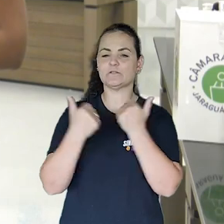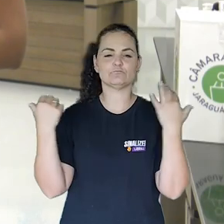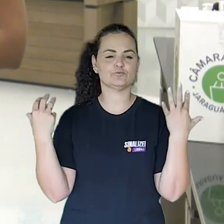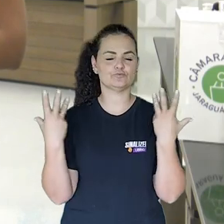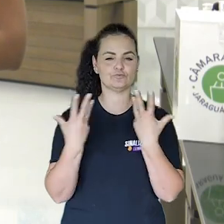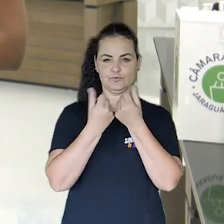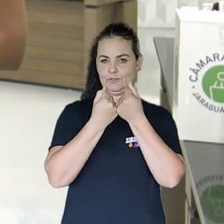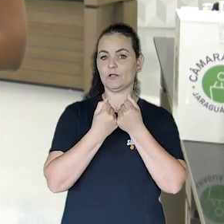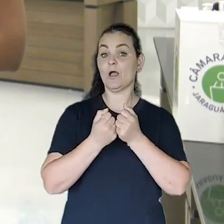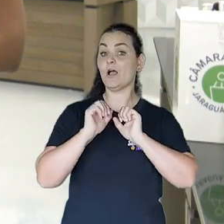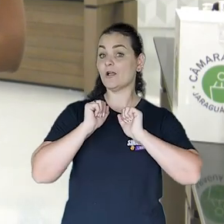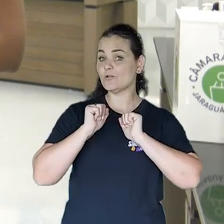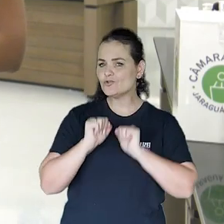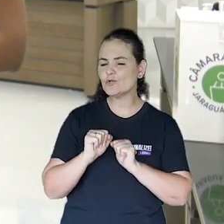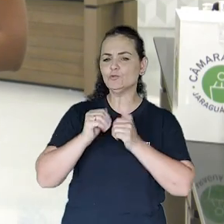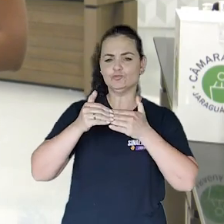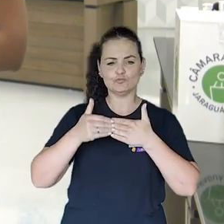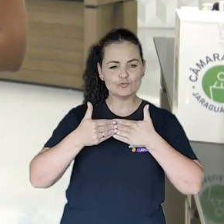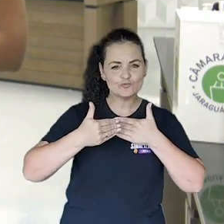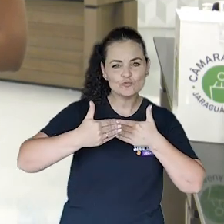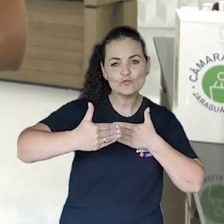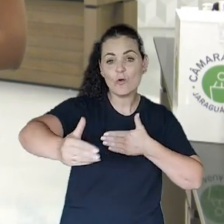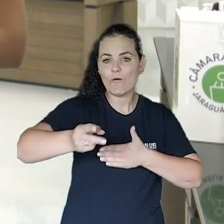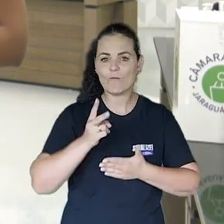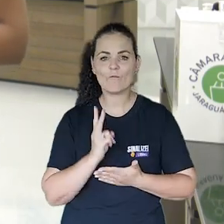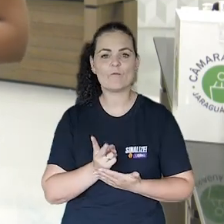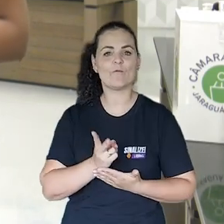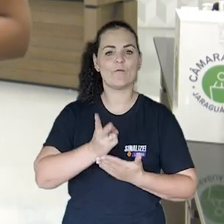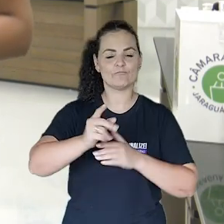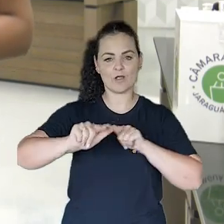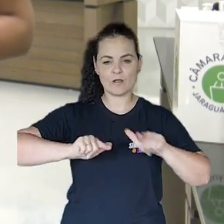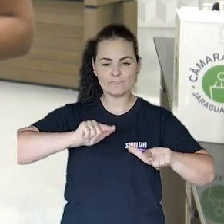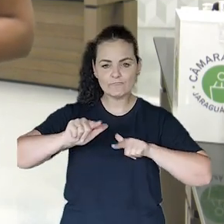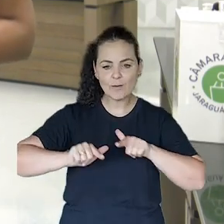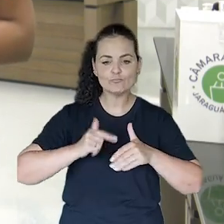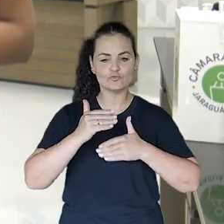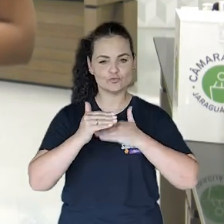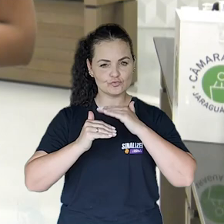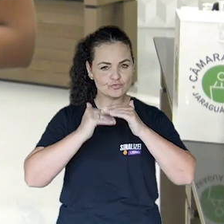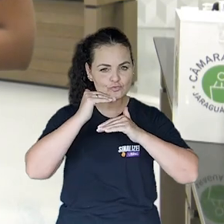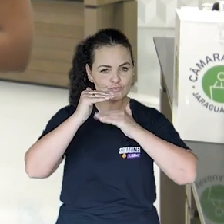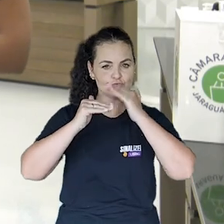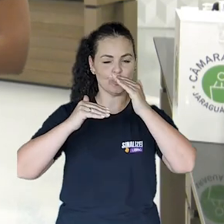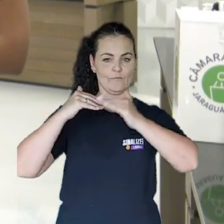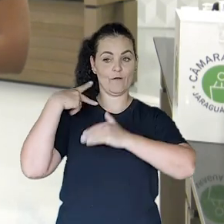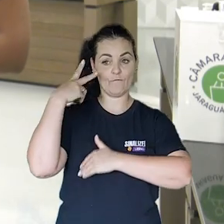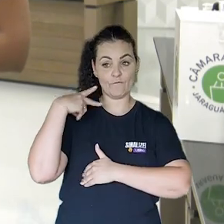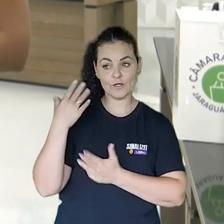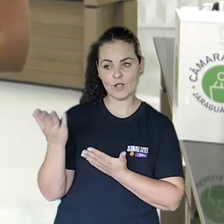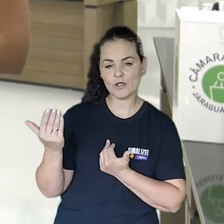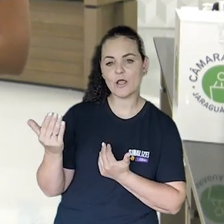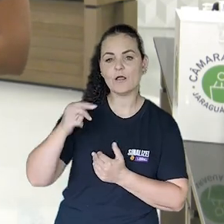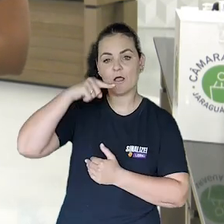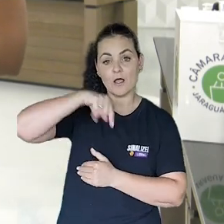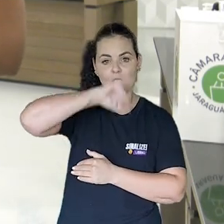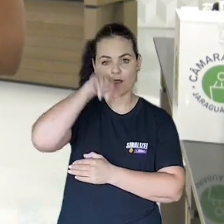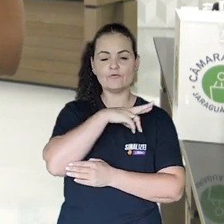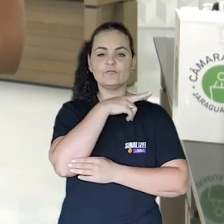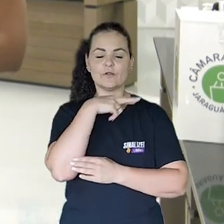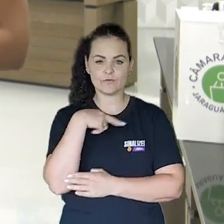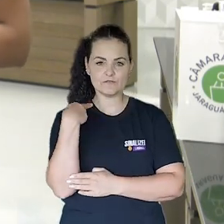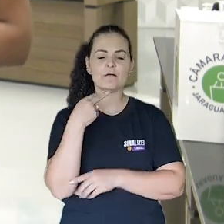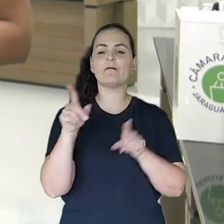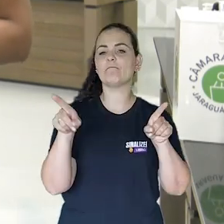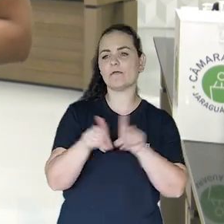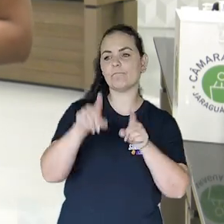desenvolvido pelo vereador Mirim aqui na Câmara de Jaraguá do Sul, e agradecer também as rádios que nos receberam,